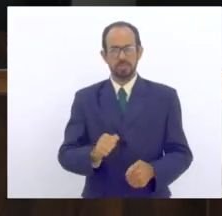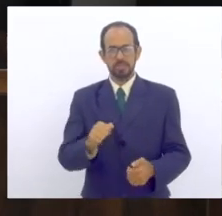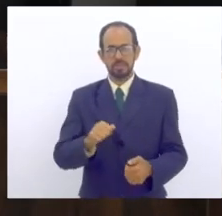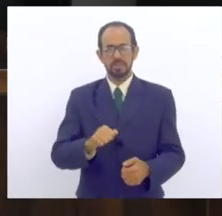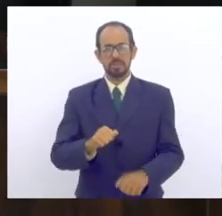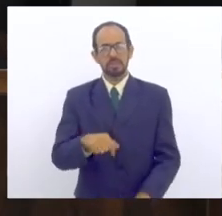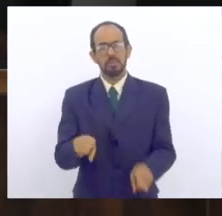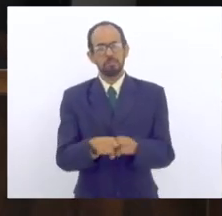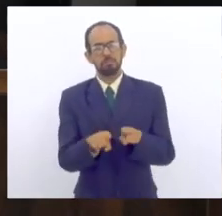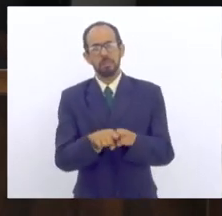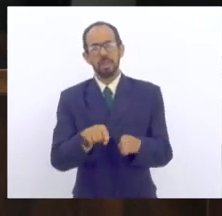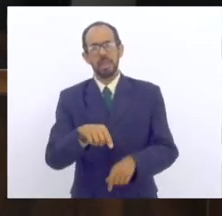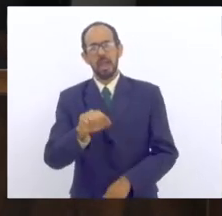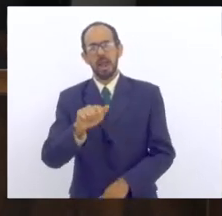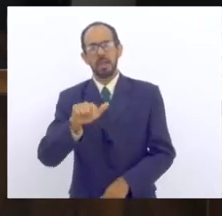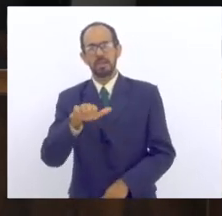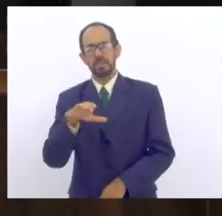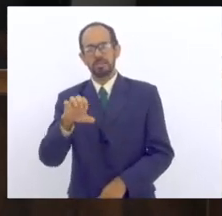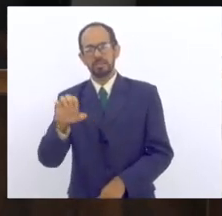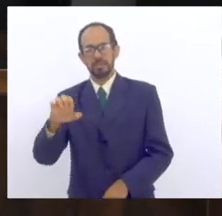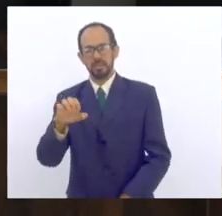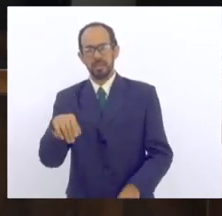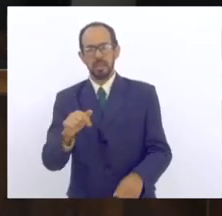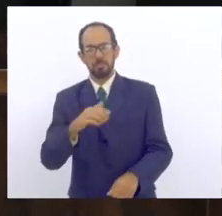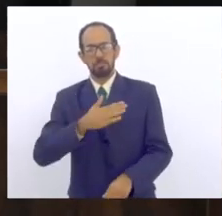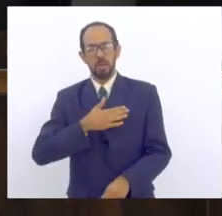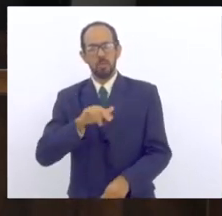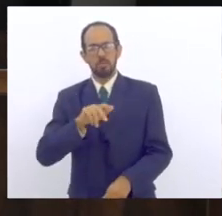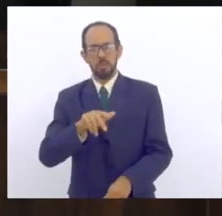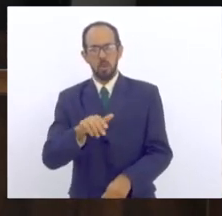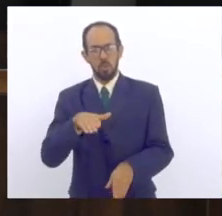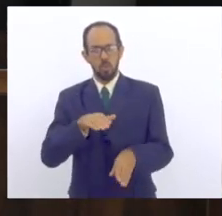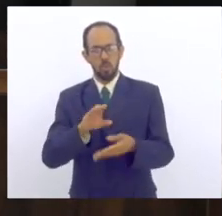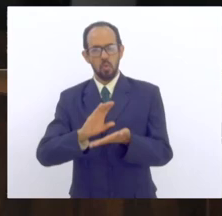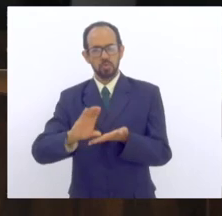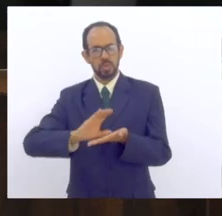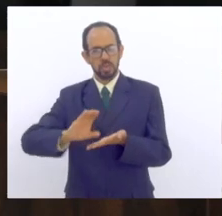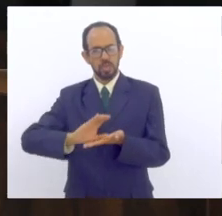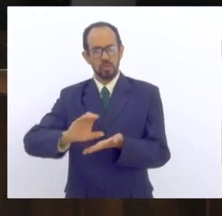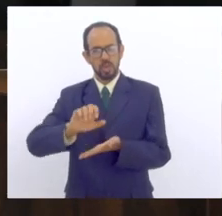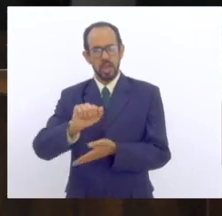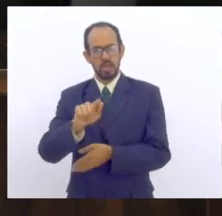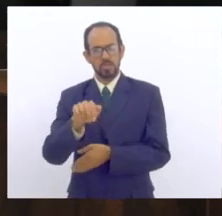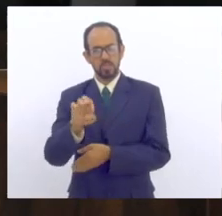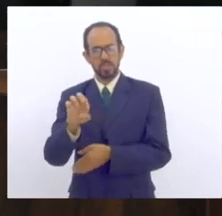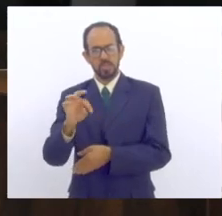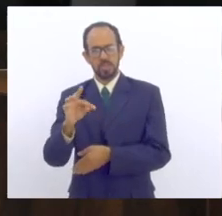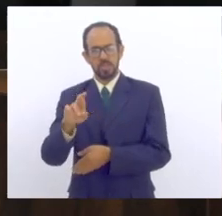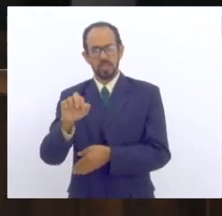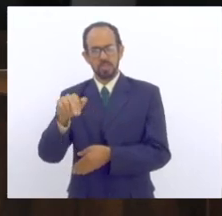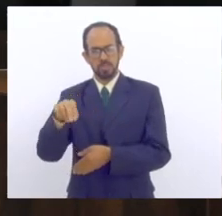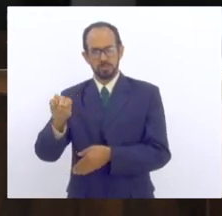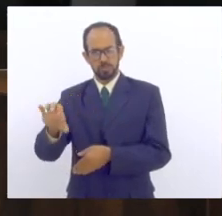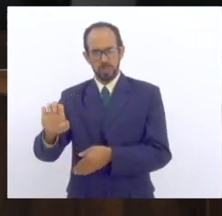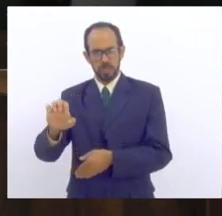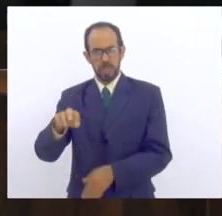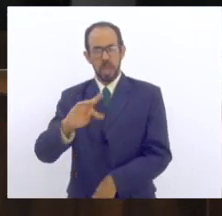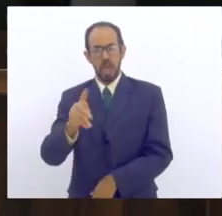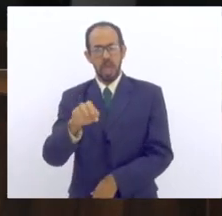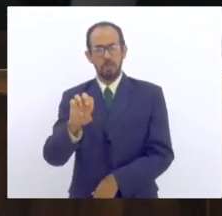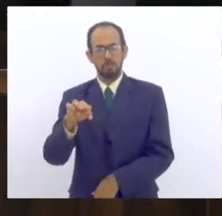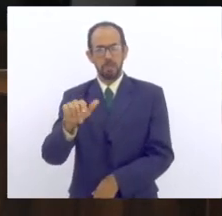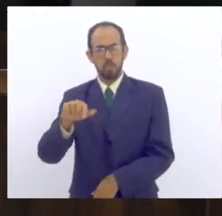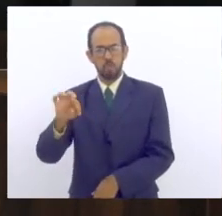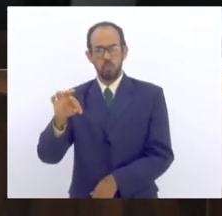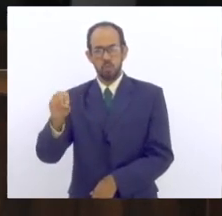meu irmão paracambiense Vicente Loureiro Conselheiro da agetransp Hamilton Vasconcelos presidente da Comissão de turismo da